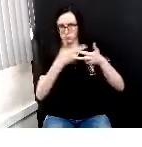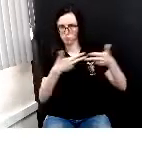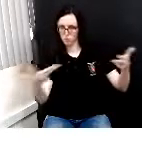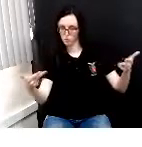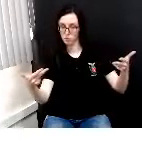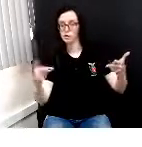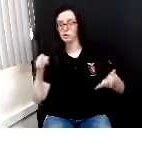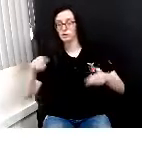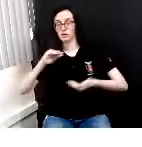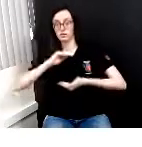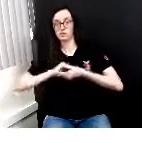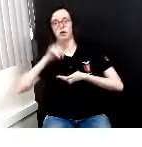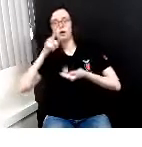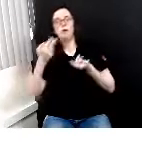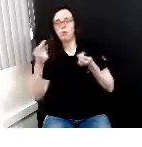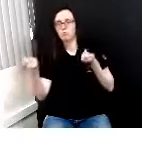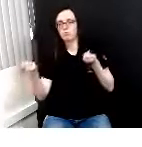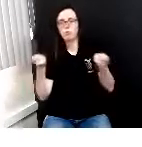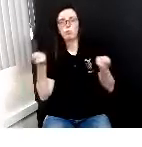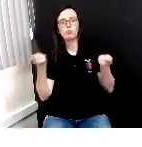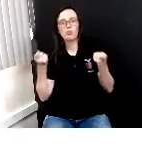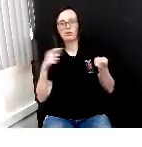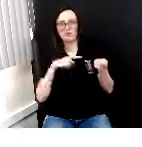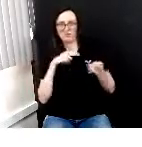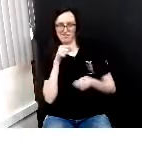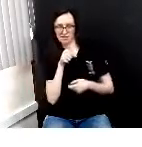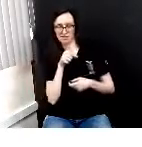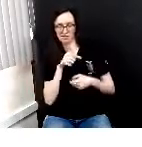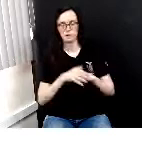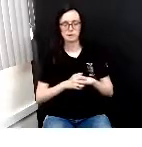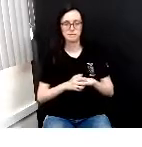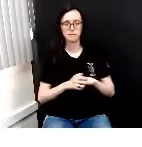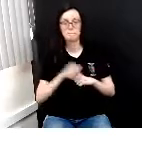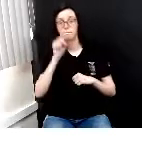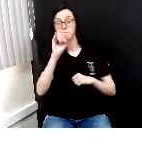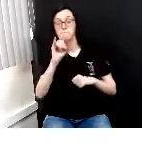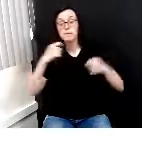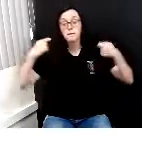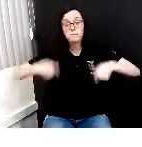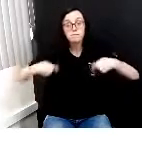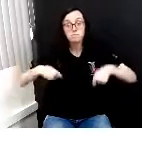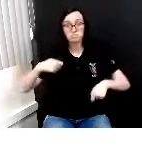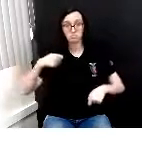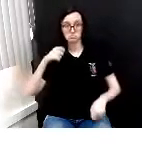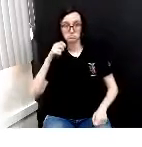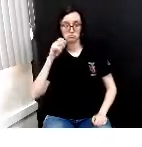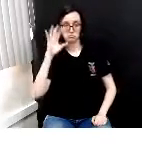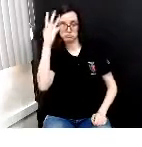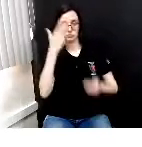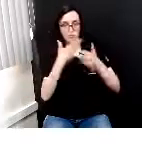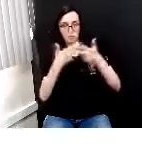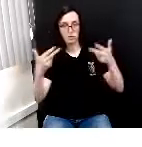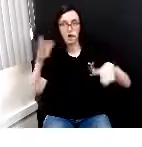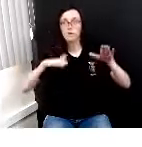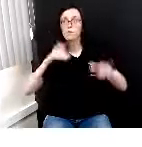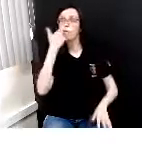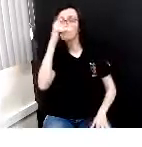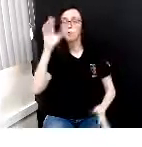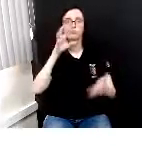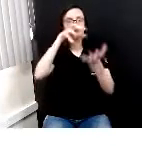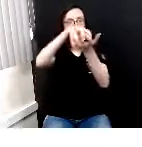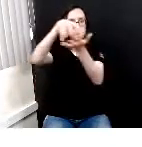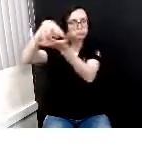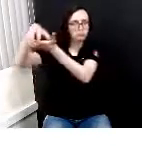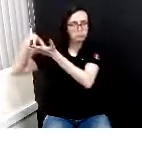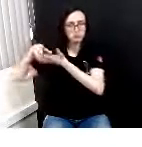atuando como uma articuladora, se houver a necessidade, de outras organizações